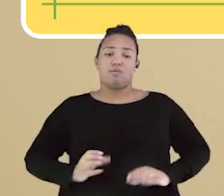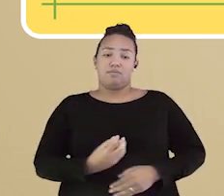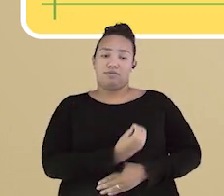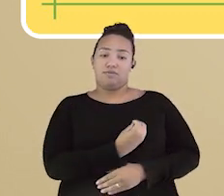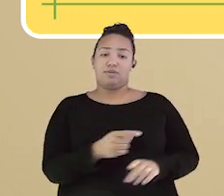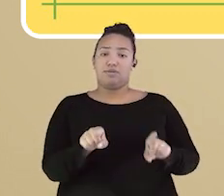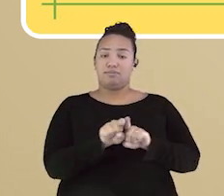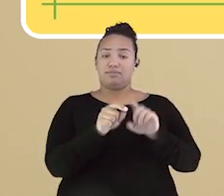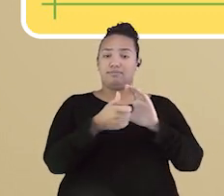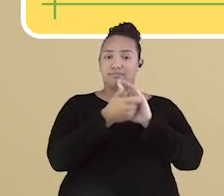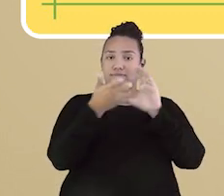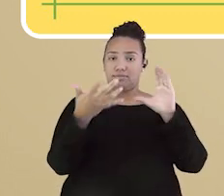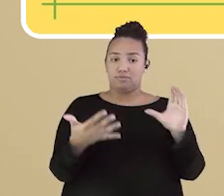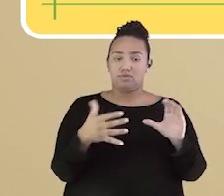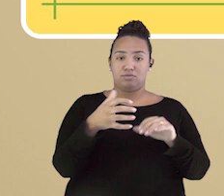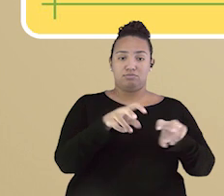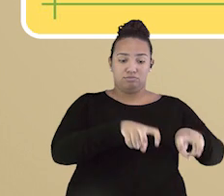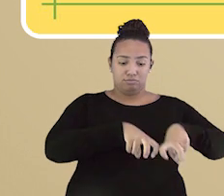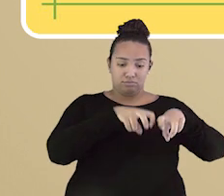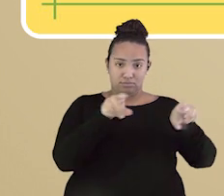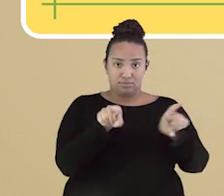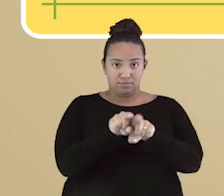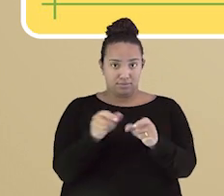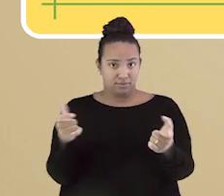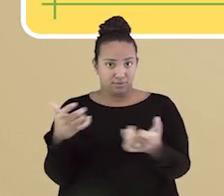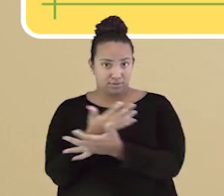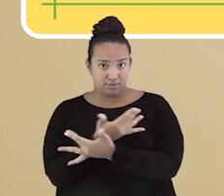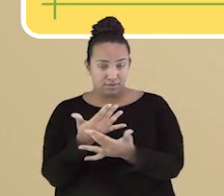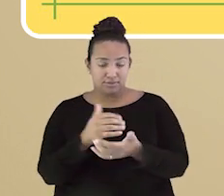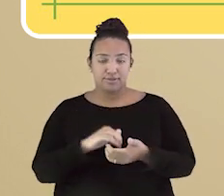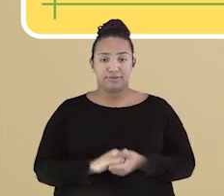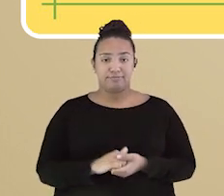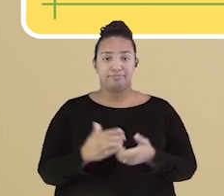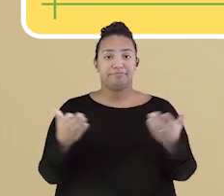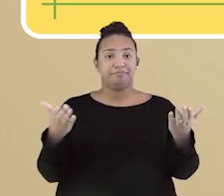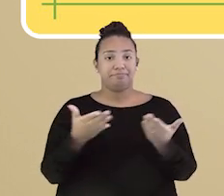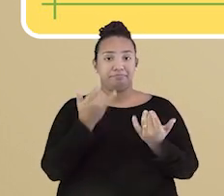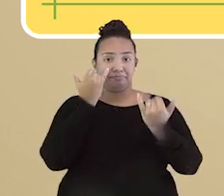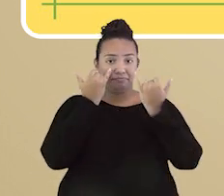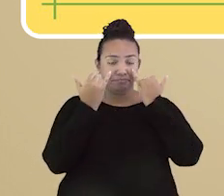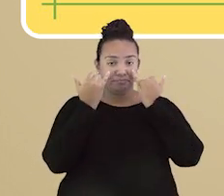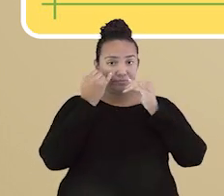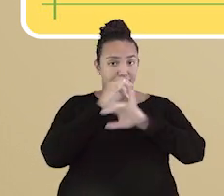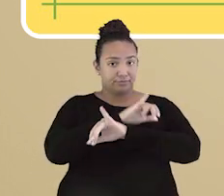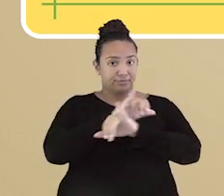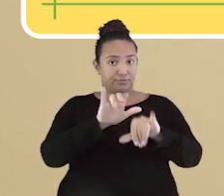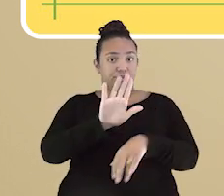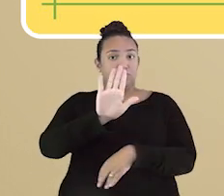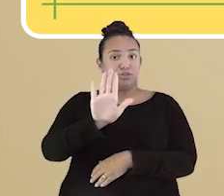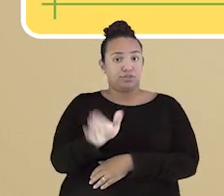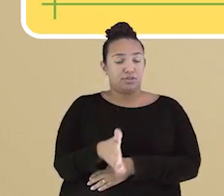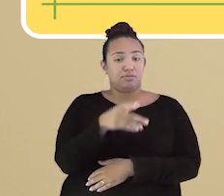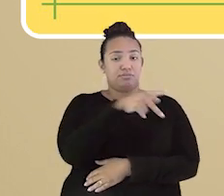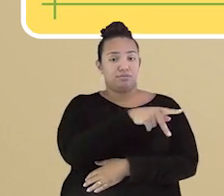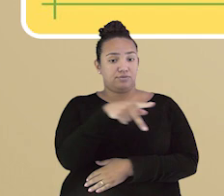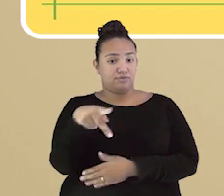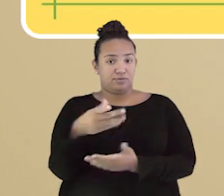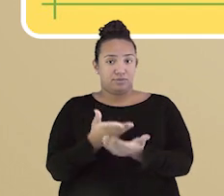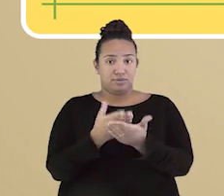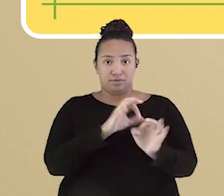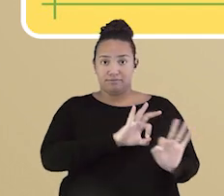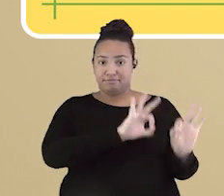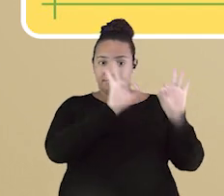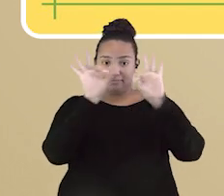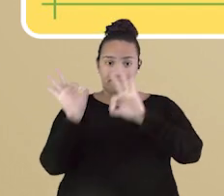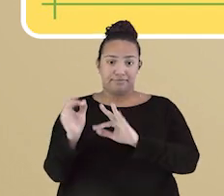e cidade. Agora que eu já passei as informações necessárias para os professores e professoras que estão nos assistindo,